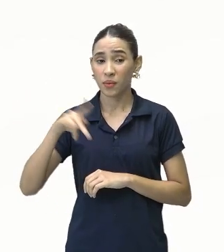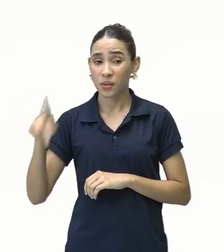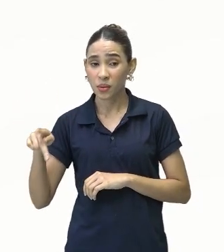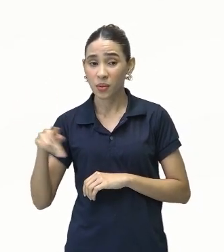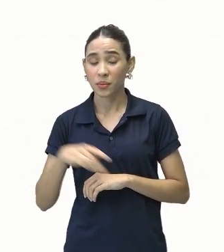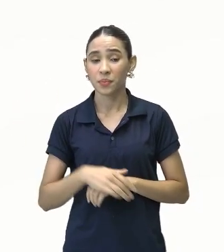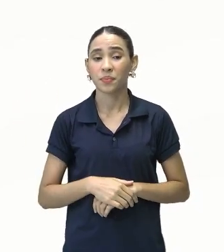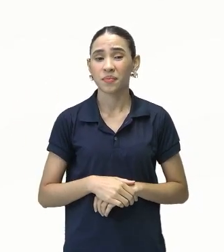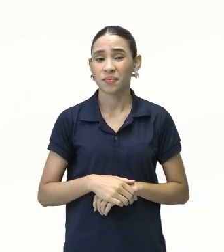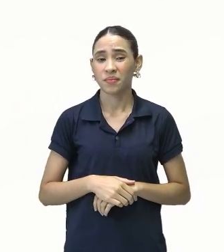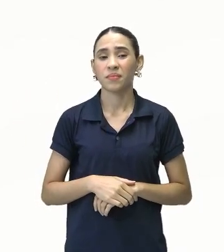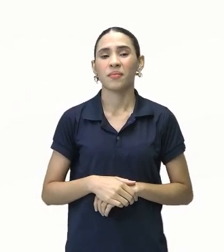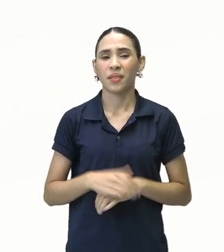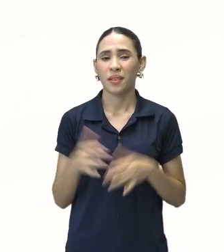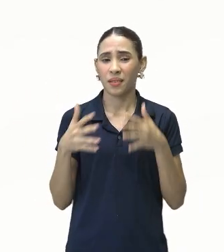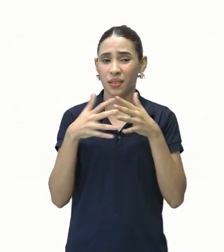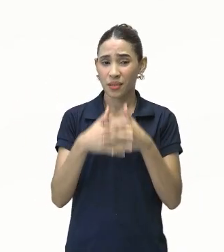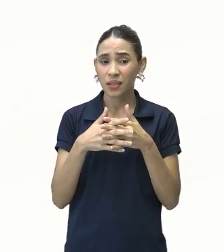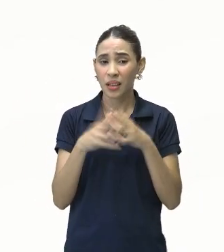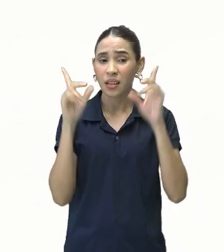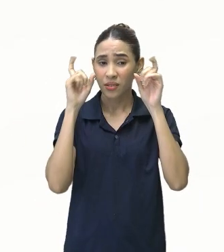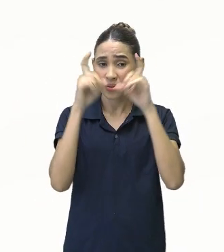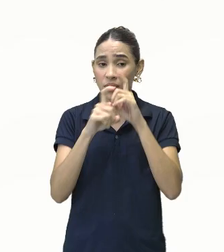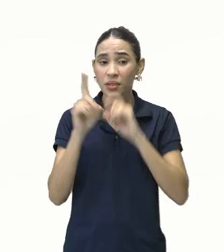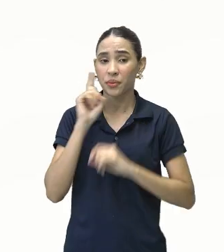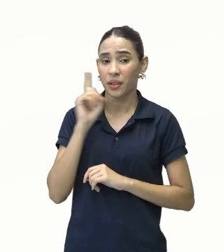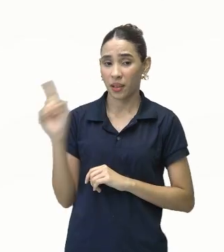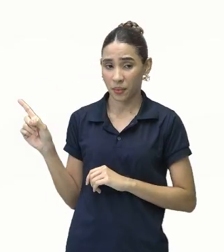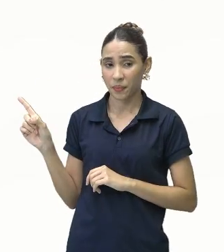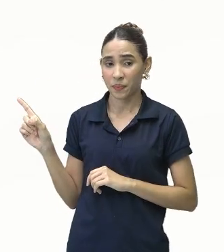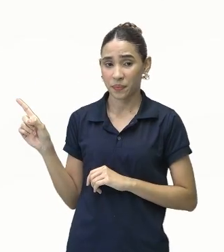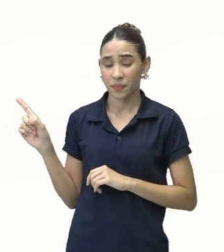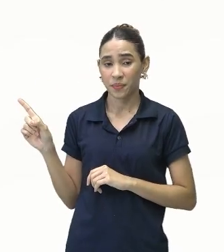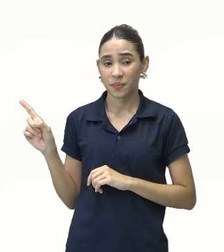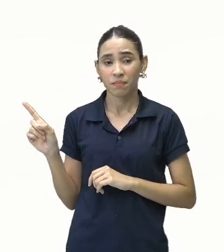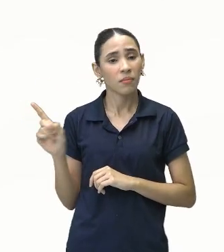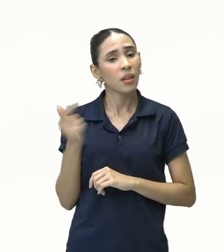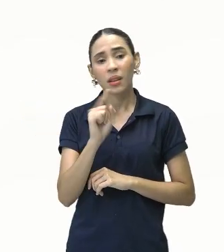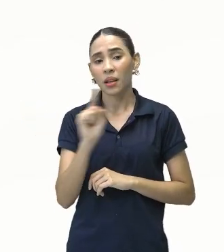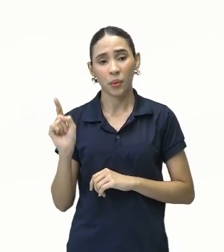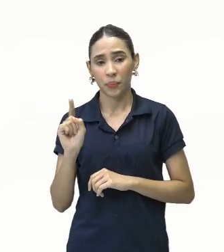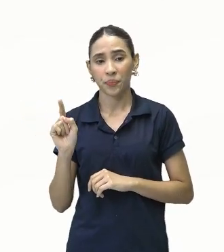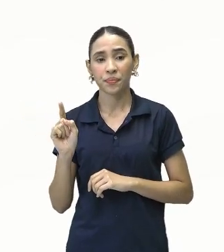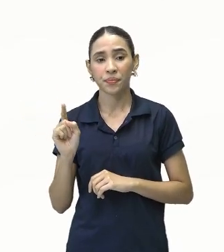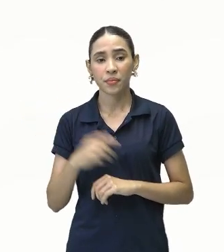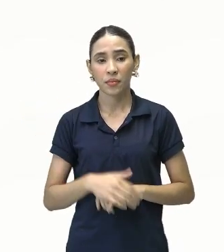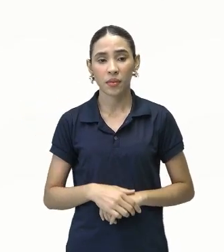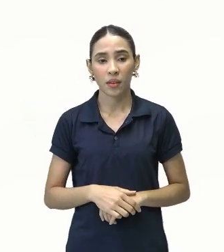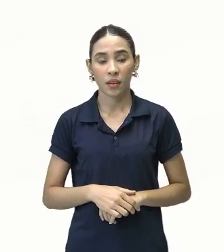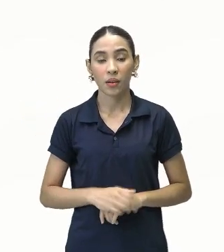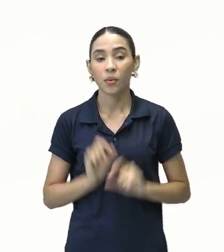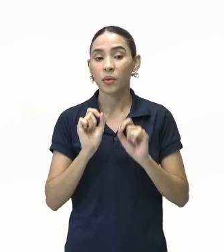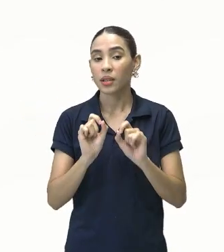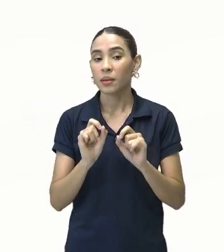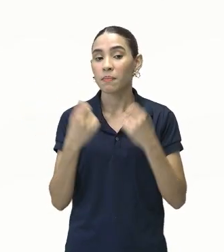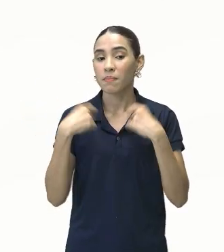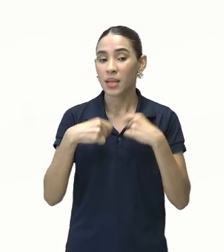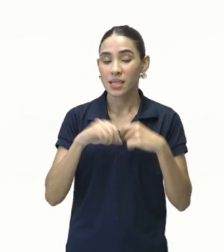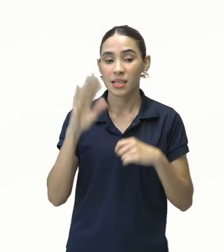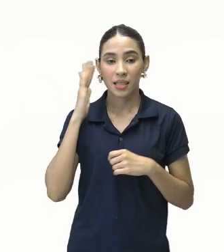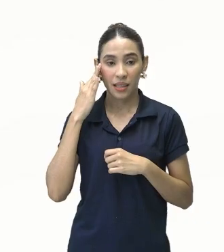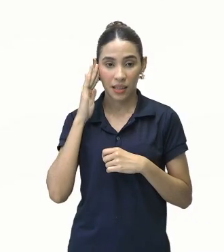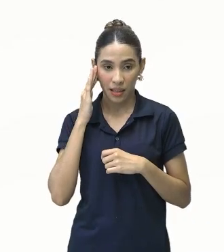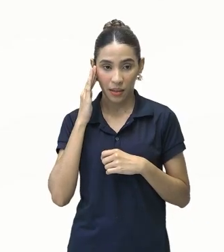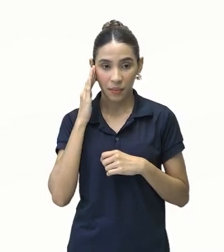Professor, é muito complicado essa fórmula. Não exatamente. O que é que você tem que